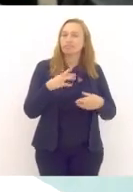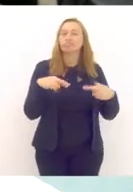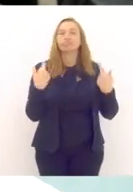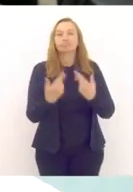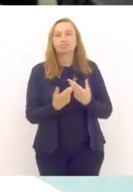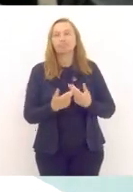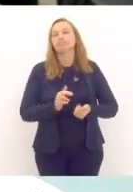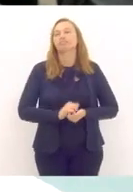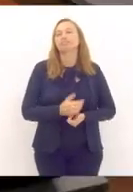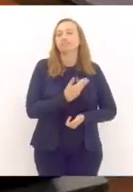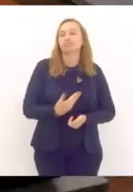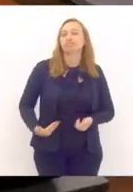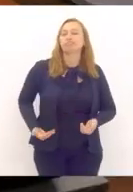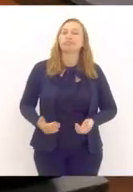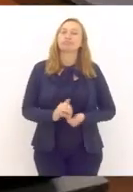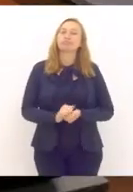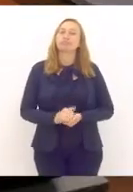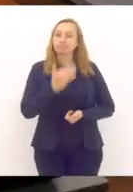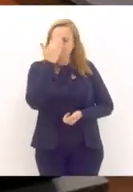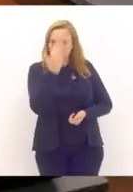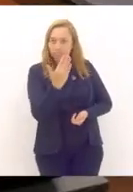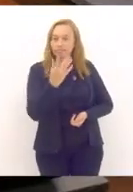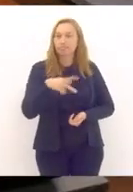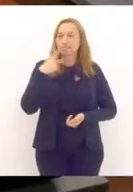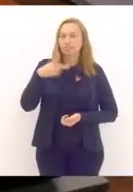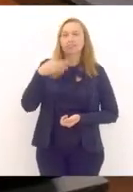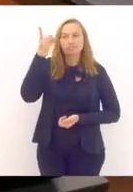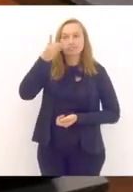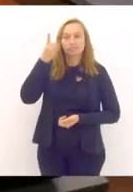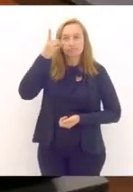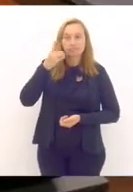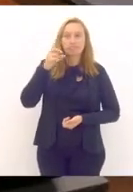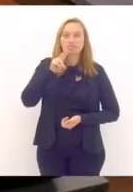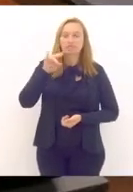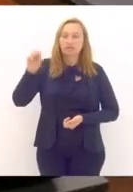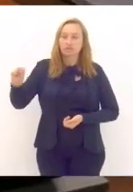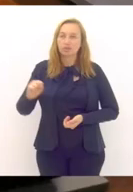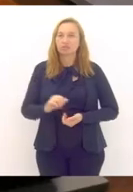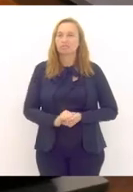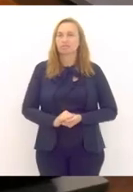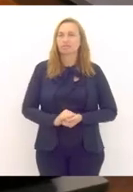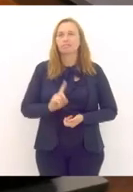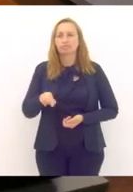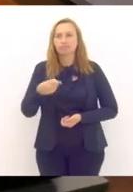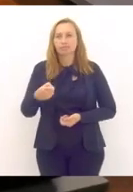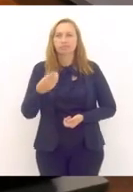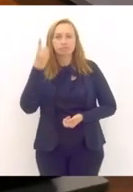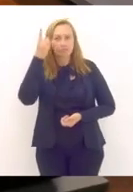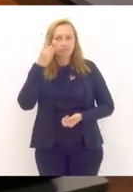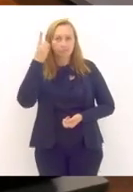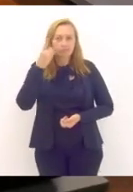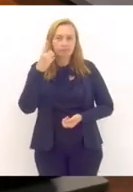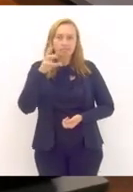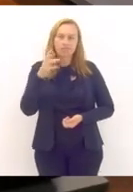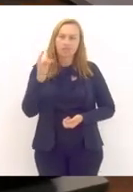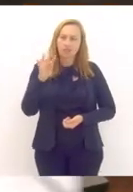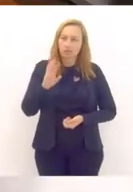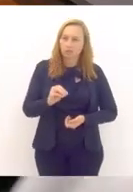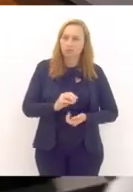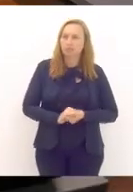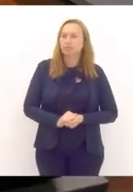dessa audiência. Obrigado, presidente. Com a palavra o deputado Vinícius Cozzolino, depois o deputado Renato.